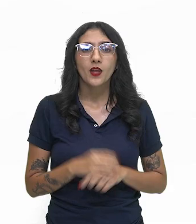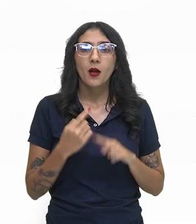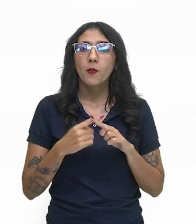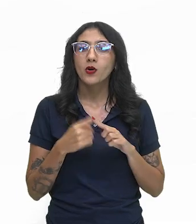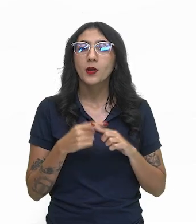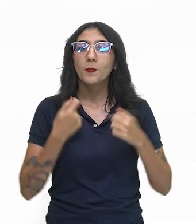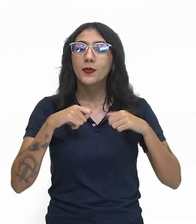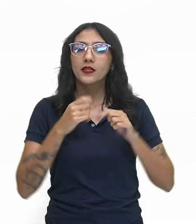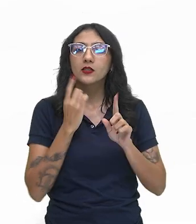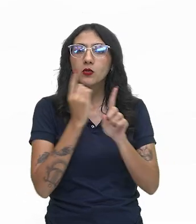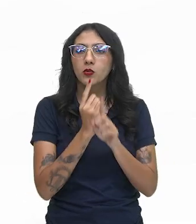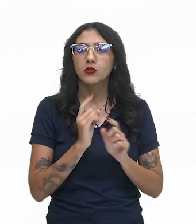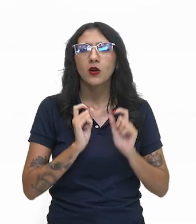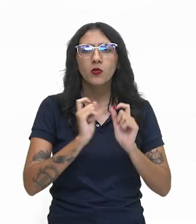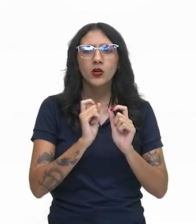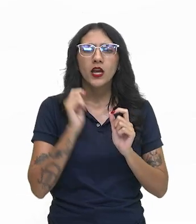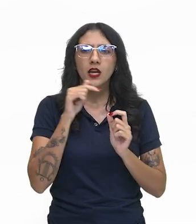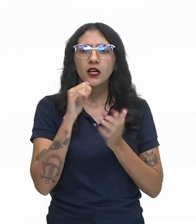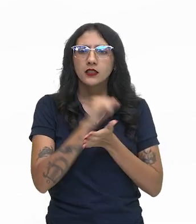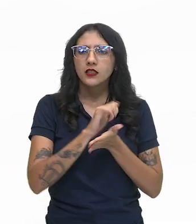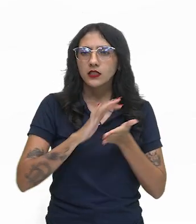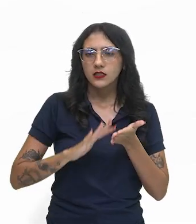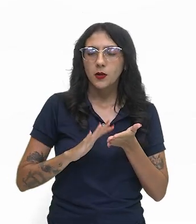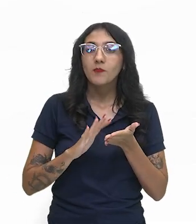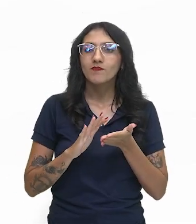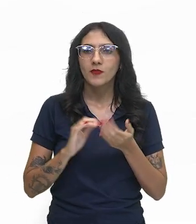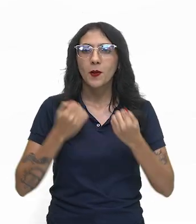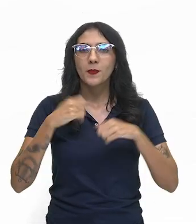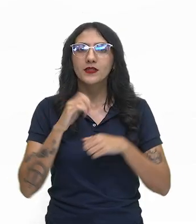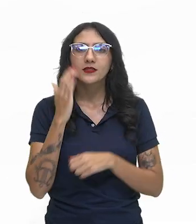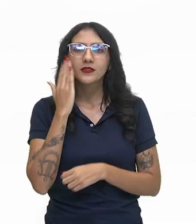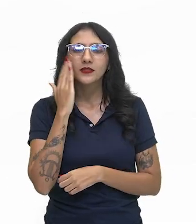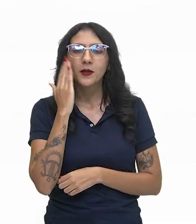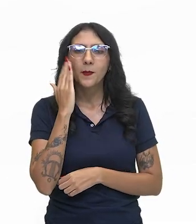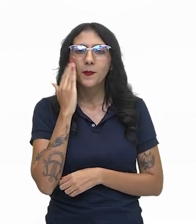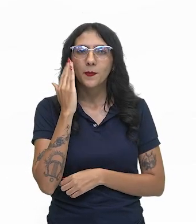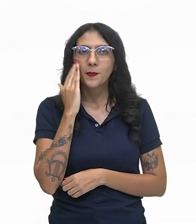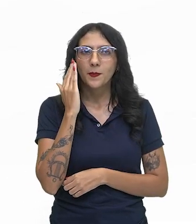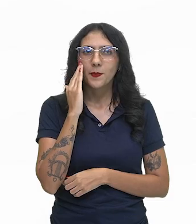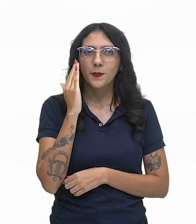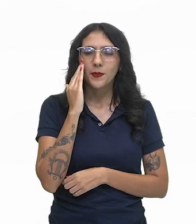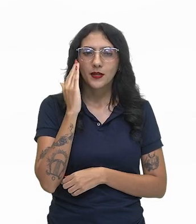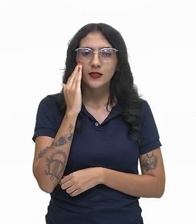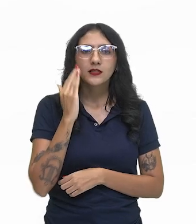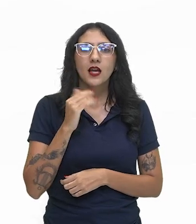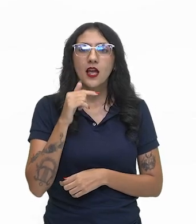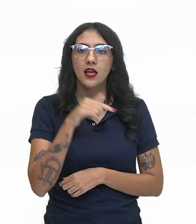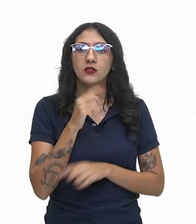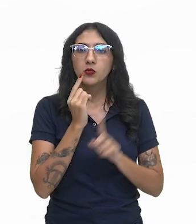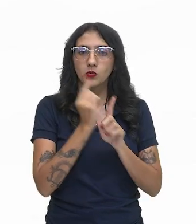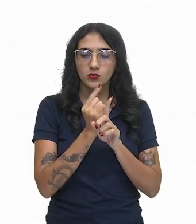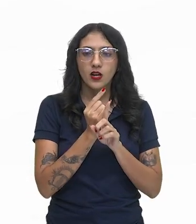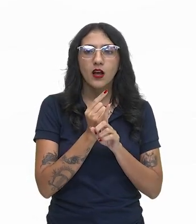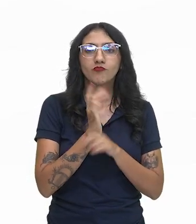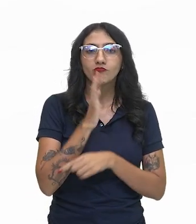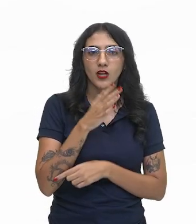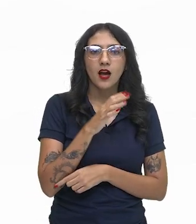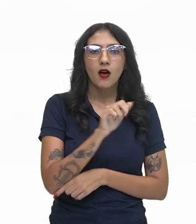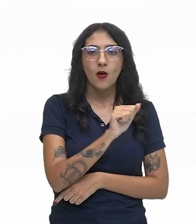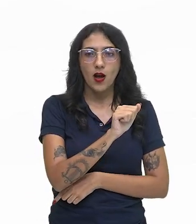eu quero quem na questão? Eu quero a aceleração. E agora sim que eu encontrei